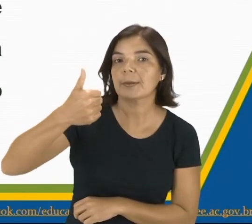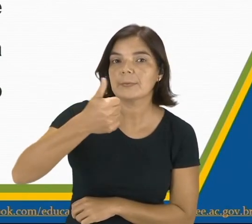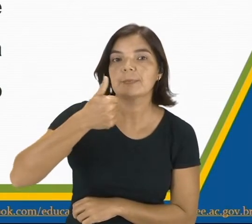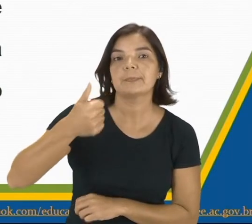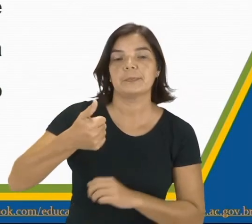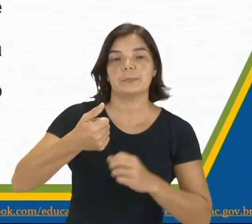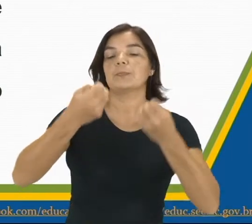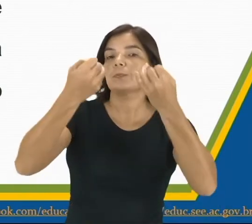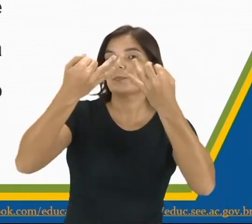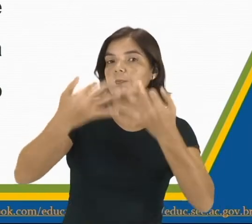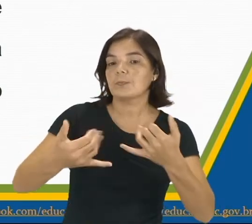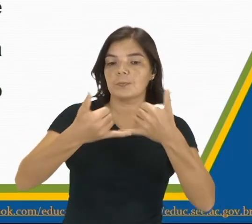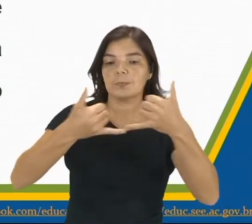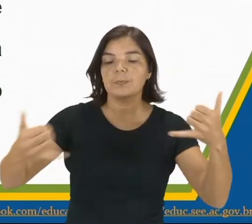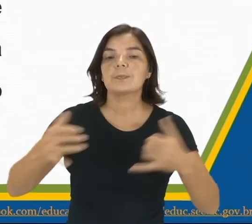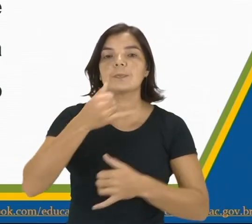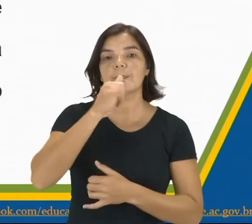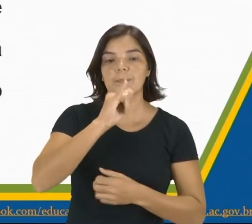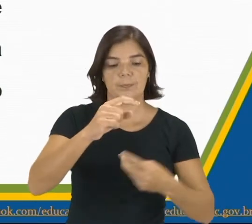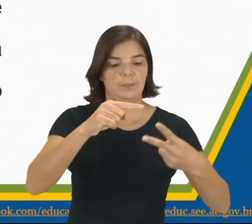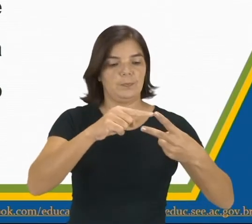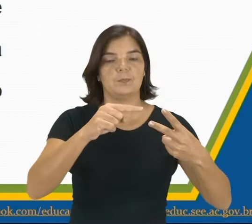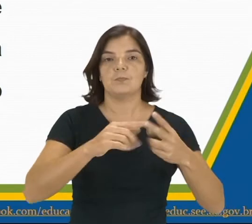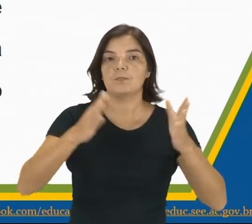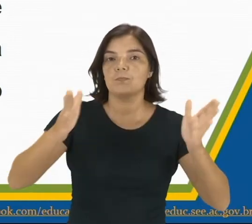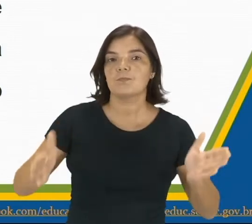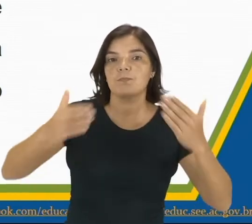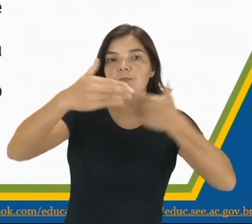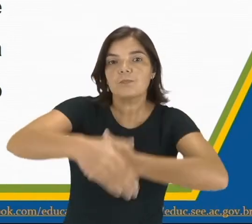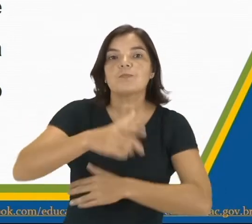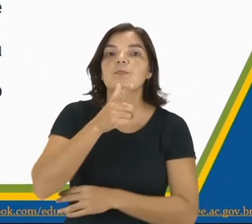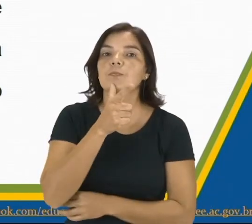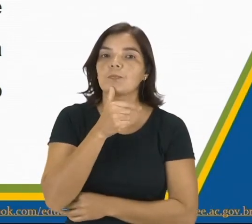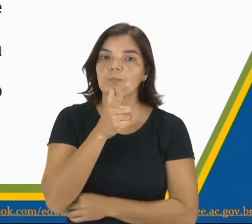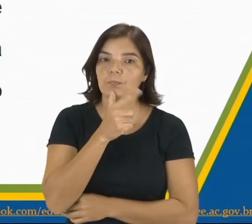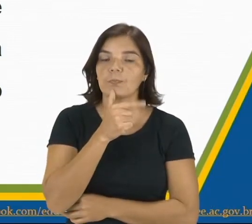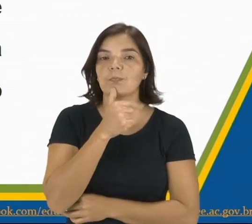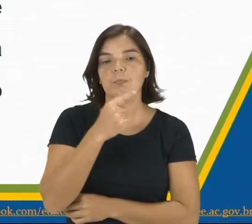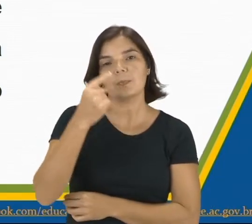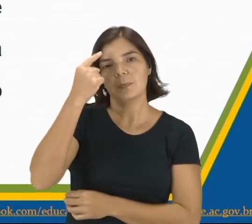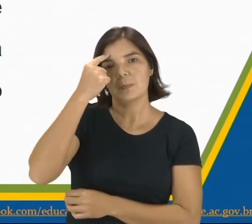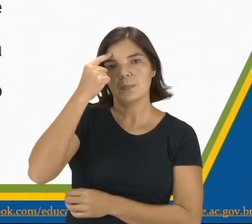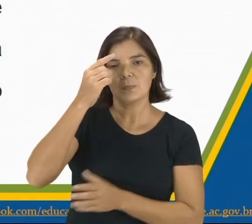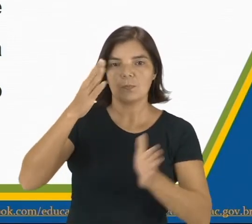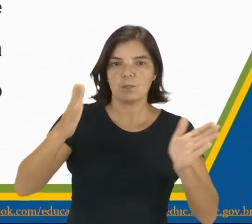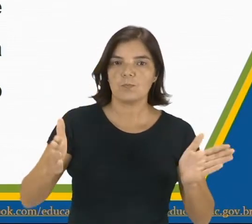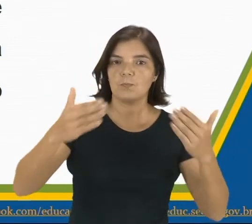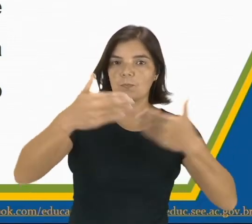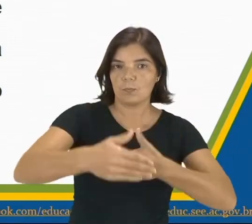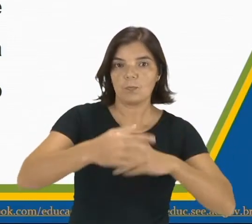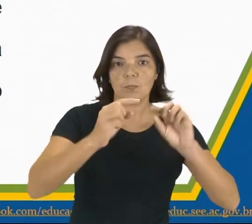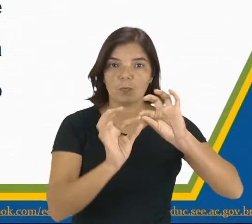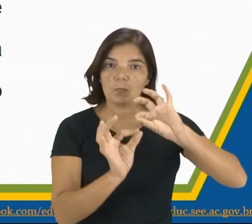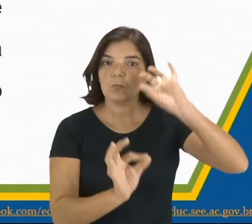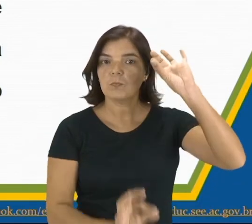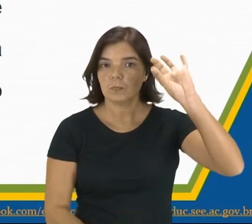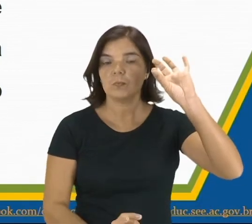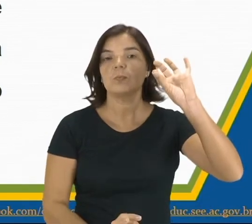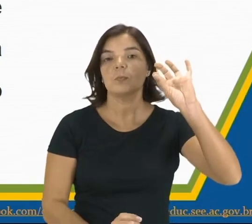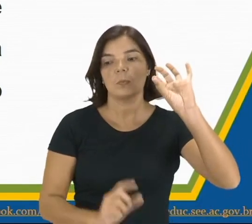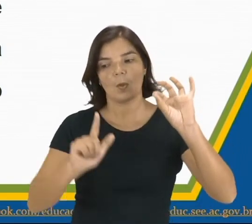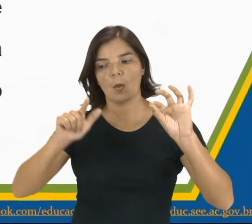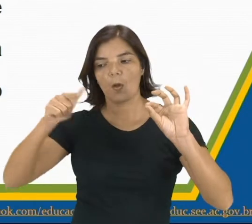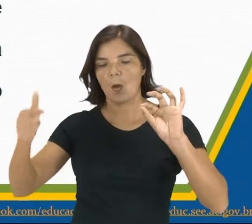sobre o conceito de corrente elétrica, 2 caixas d'água. Imagine que uma caixa d'água esteja a uma certa altura e uma outra caixa